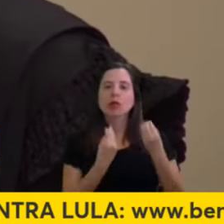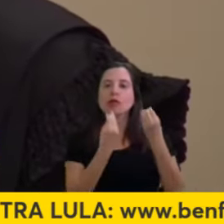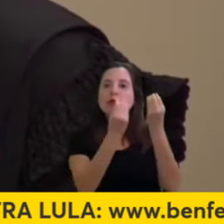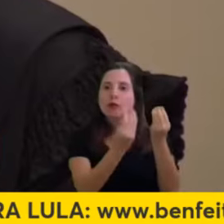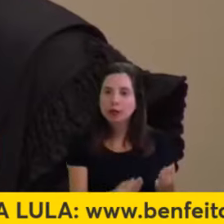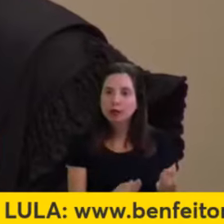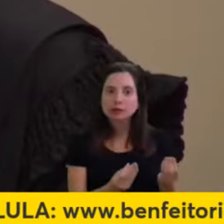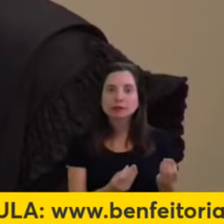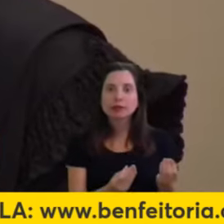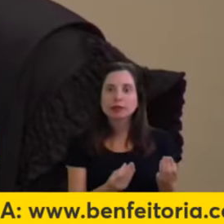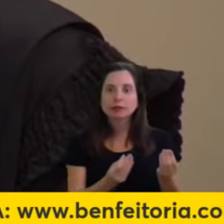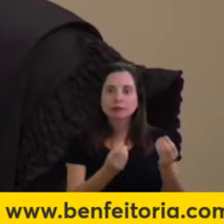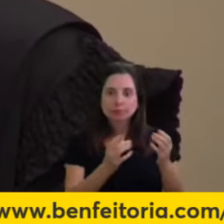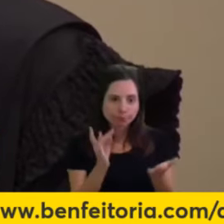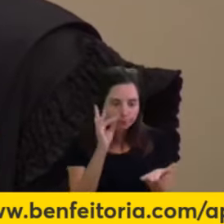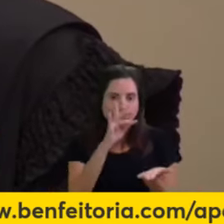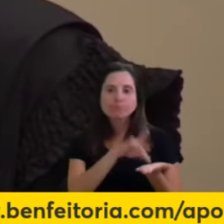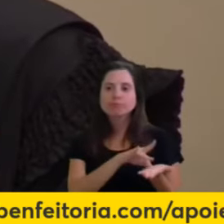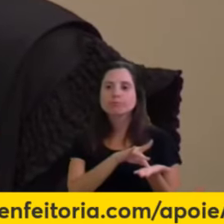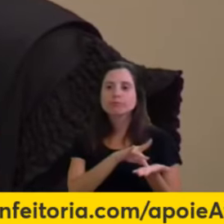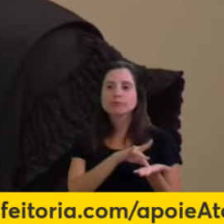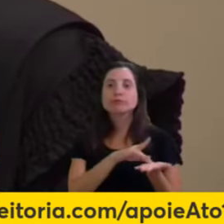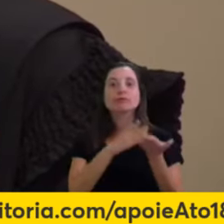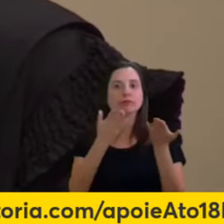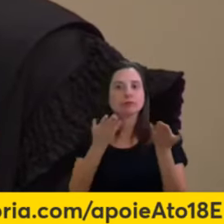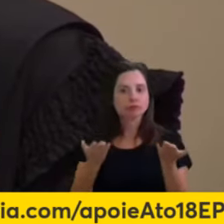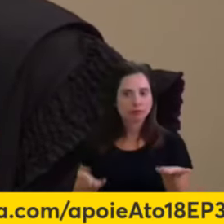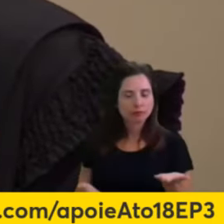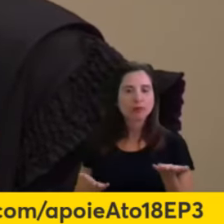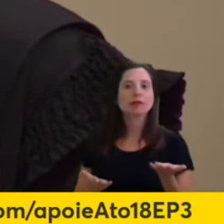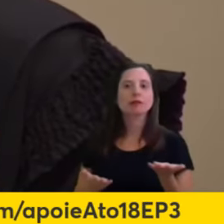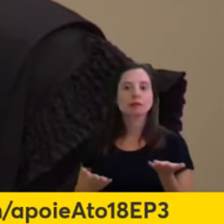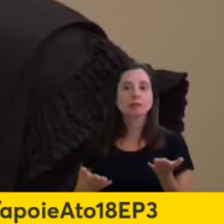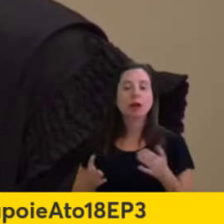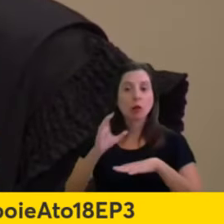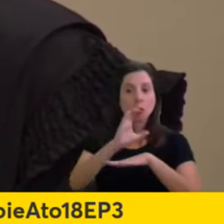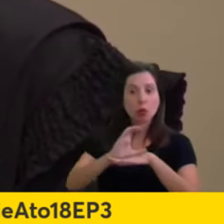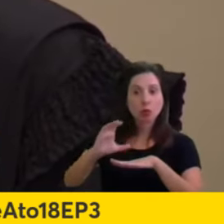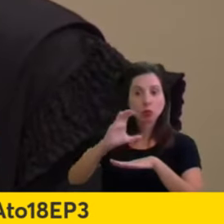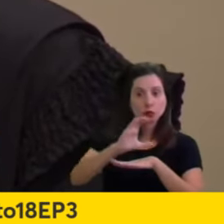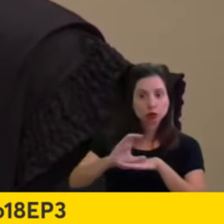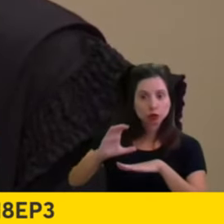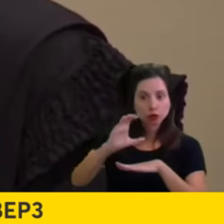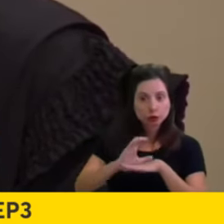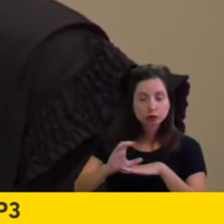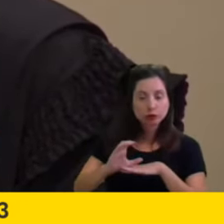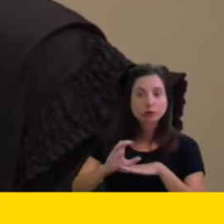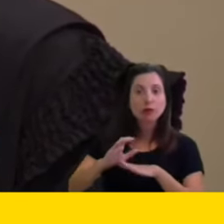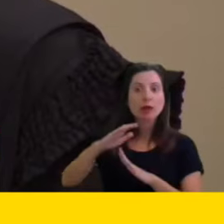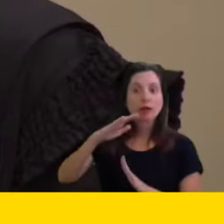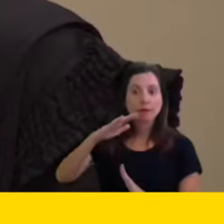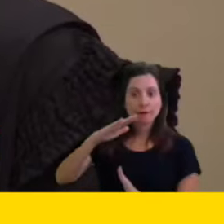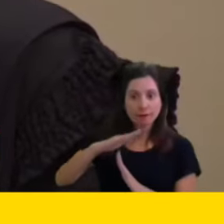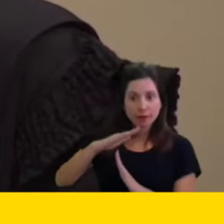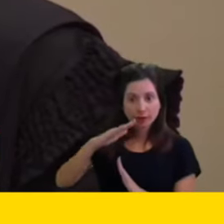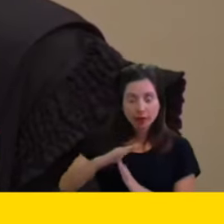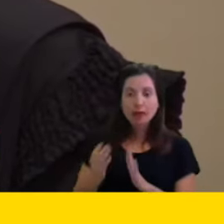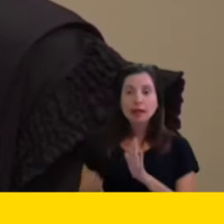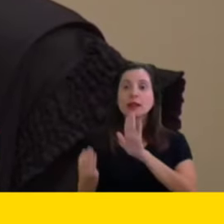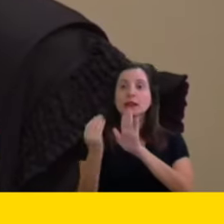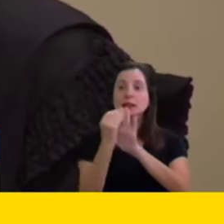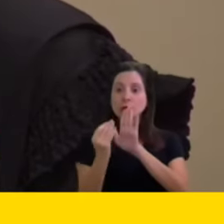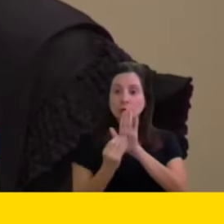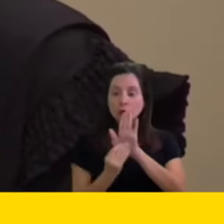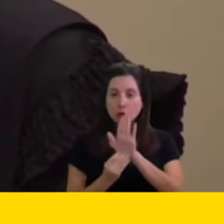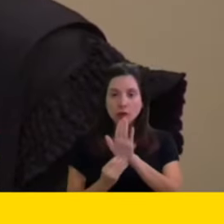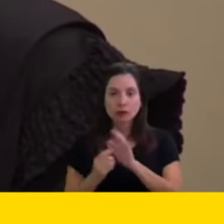destarte a adoção desse tipo de restrição vedada pela constituição é vedada pela constituição Eis que impõe requisito não previsto em lei